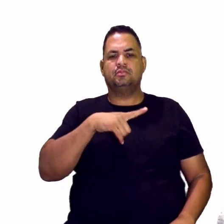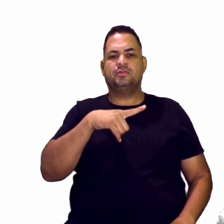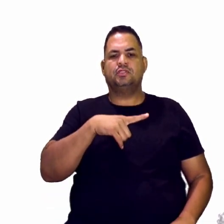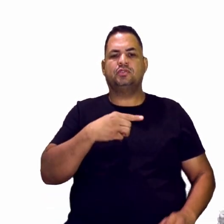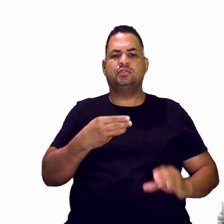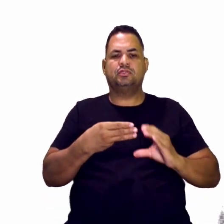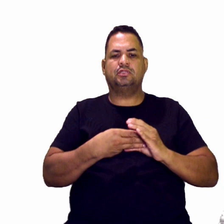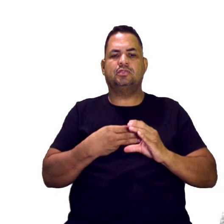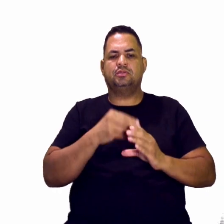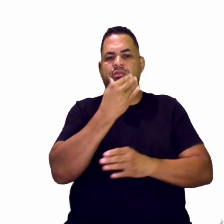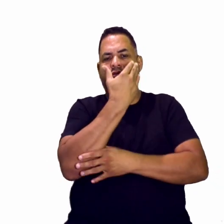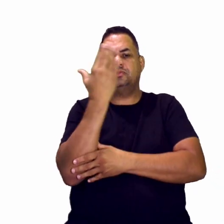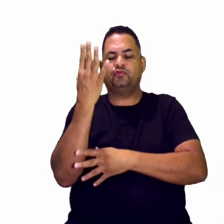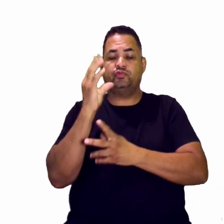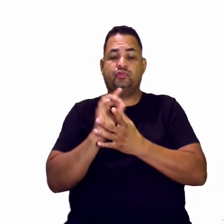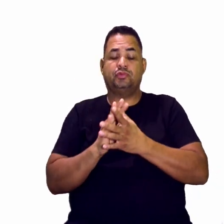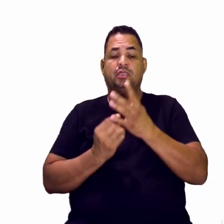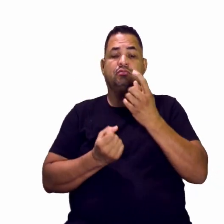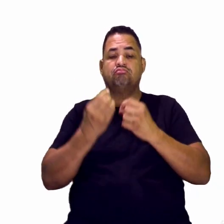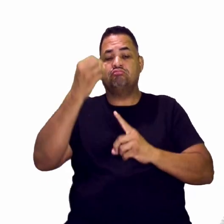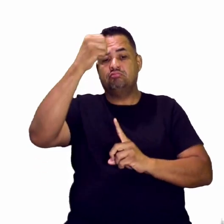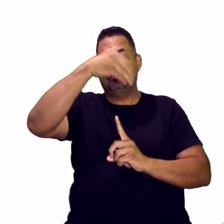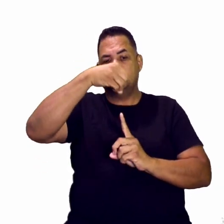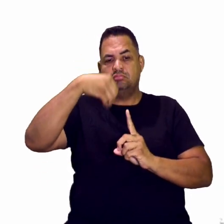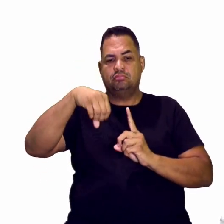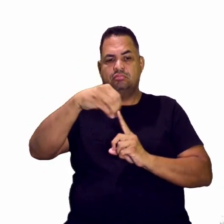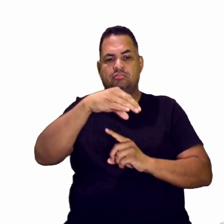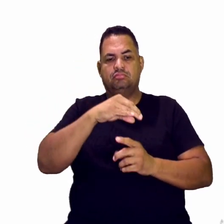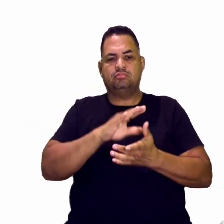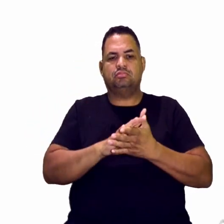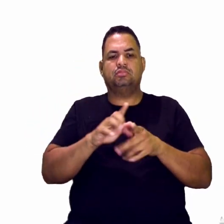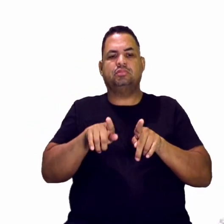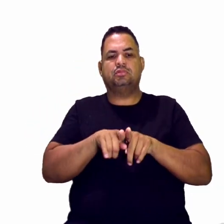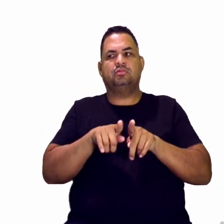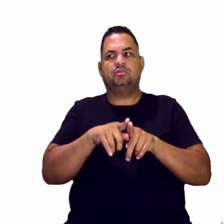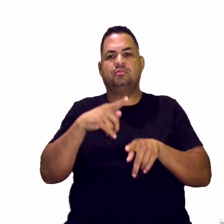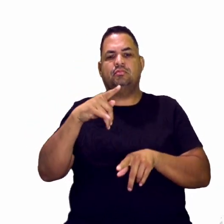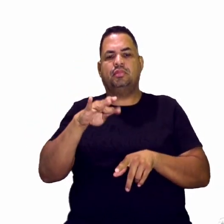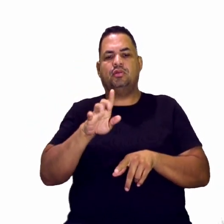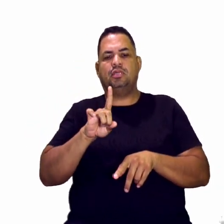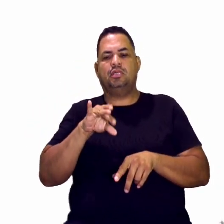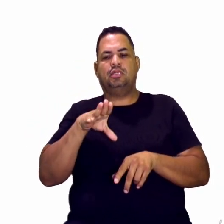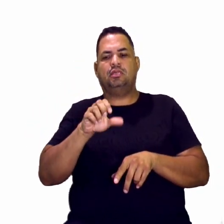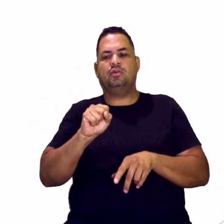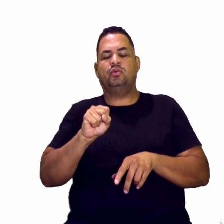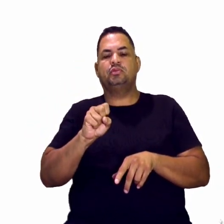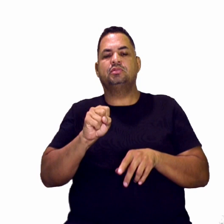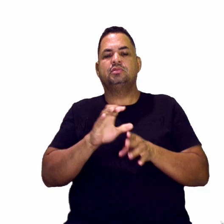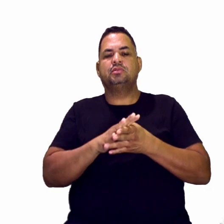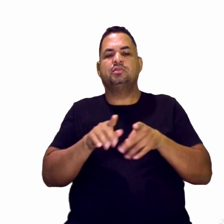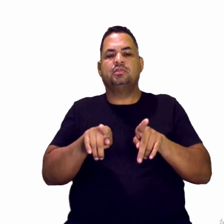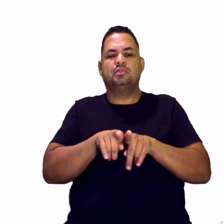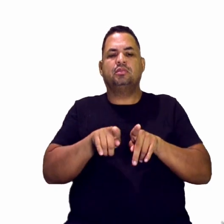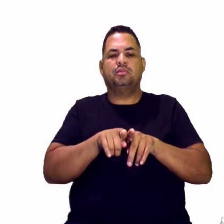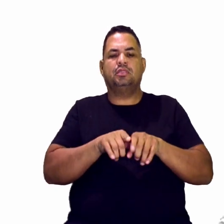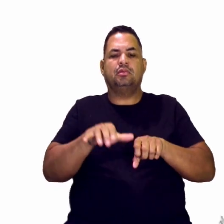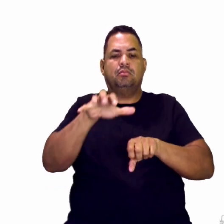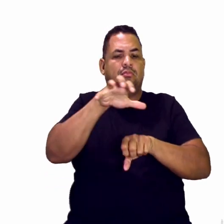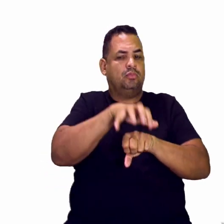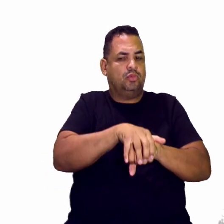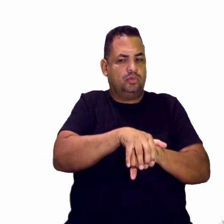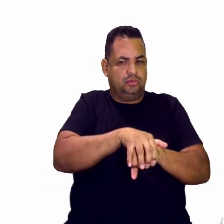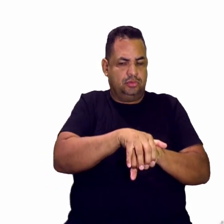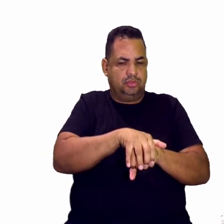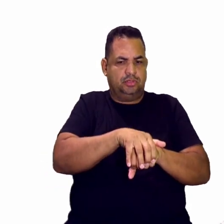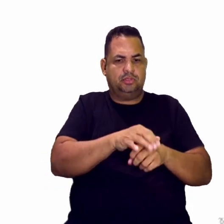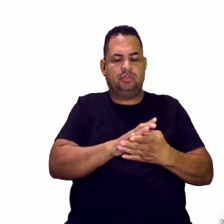plantas, alguns fungos e procariontes e protistas. Tá bom? Então,